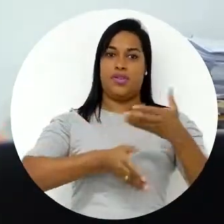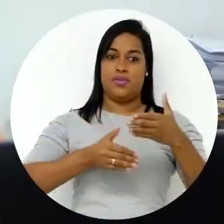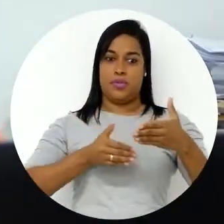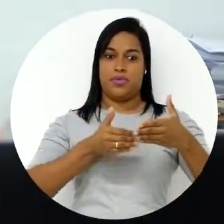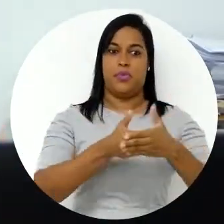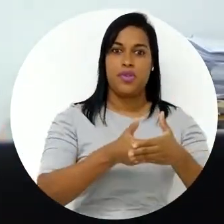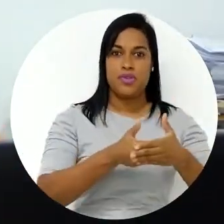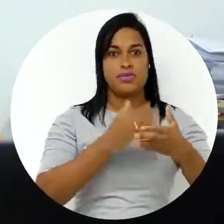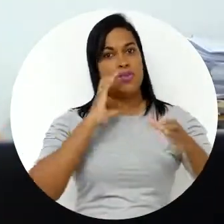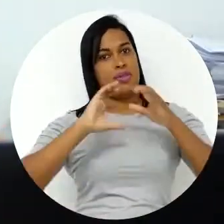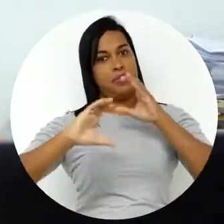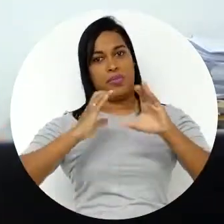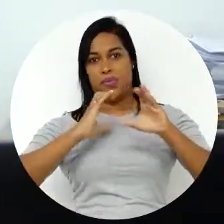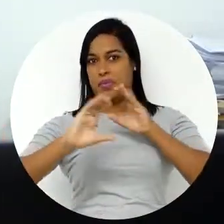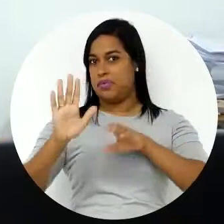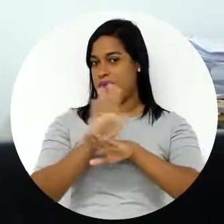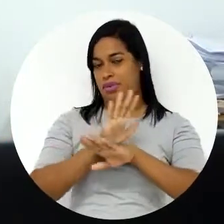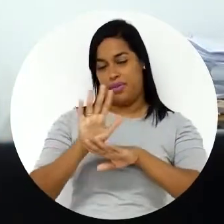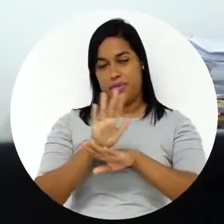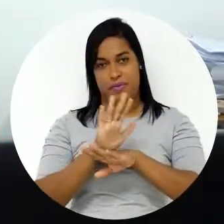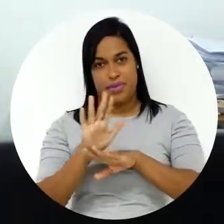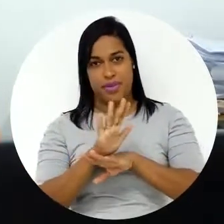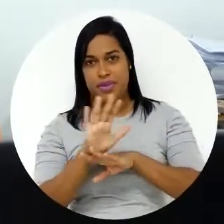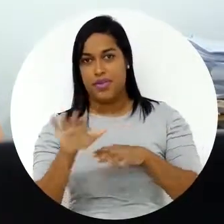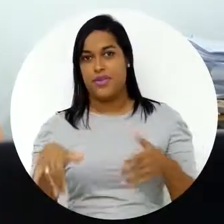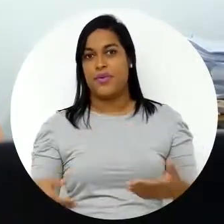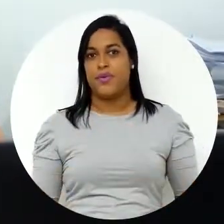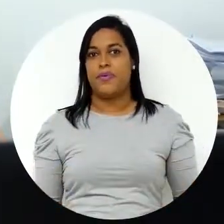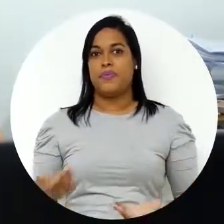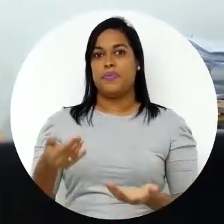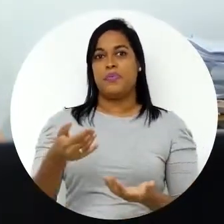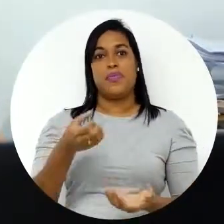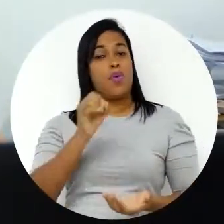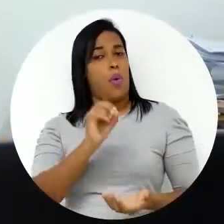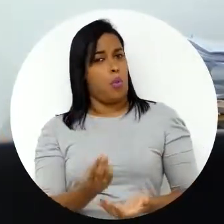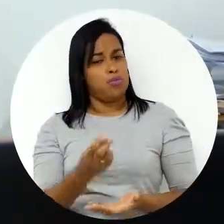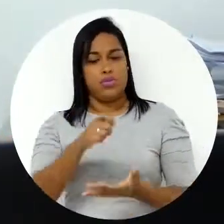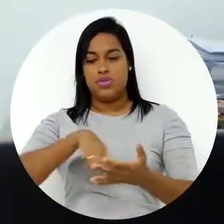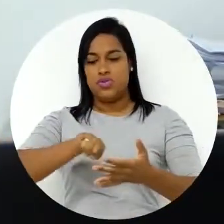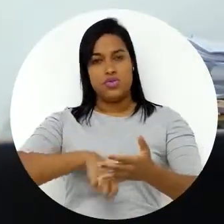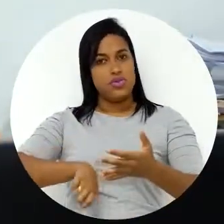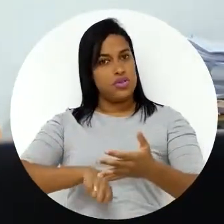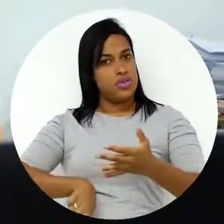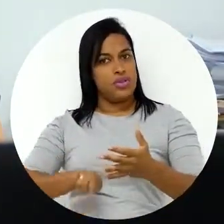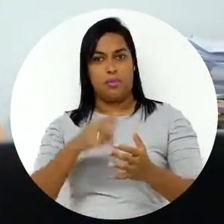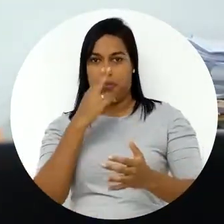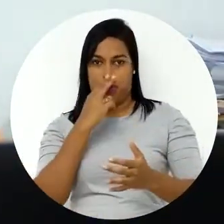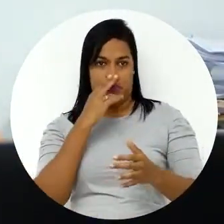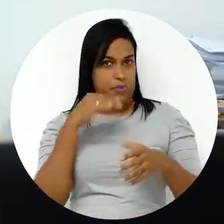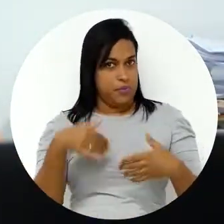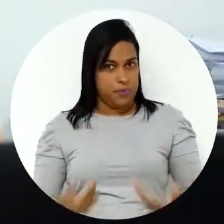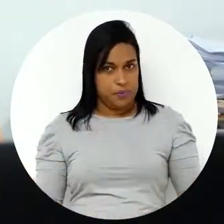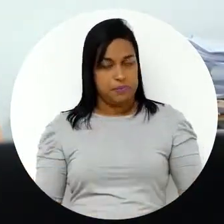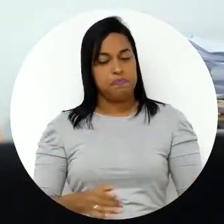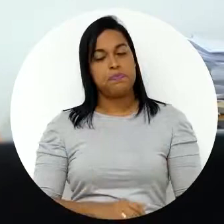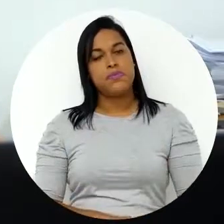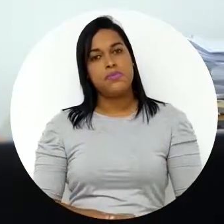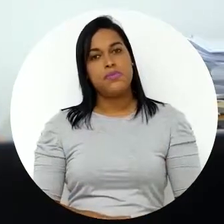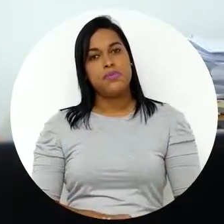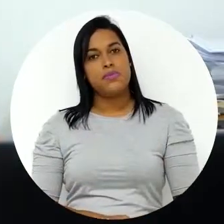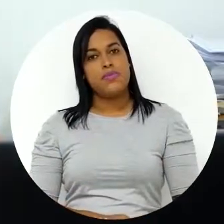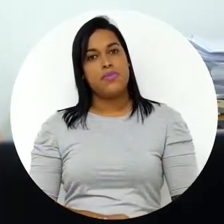relação mais próxima da música, do vídeo ou da parte escrita em si.